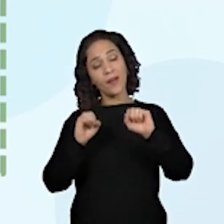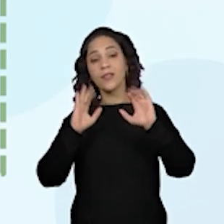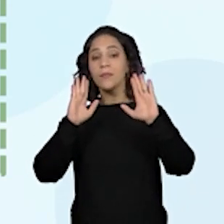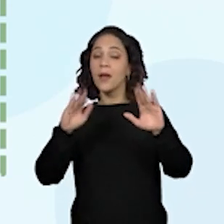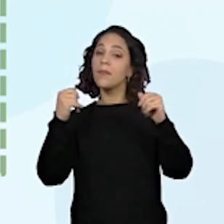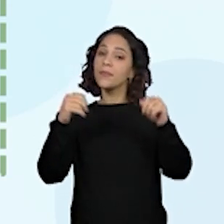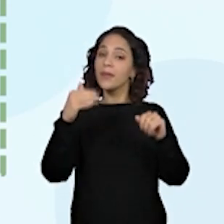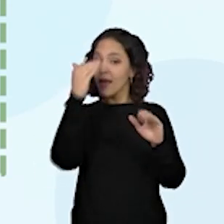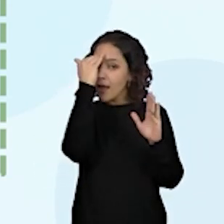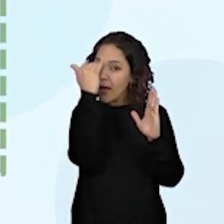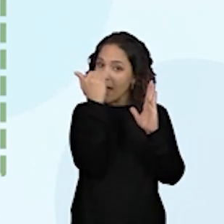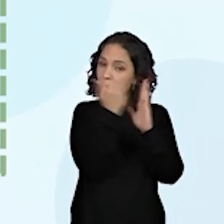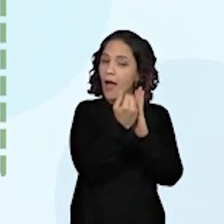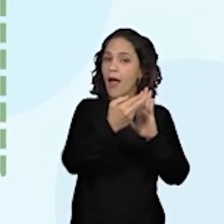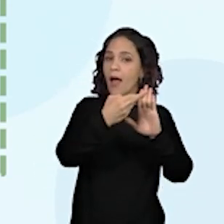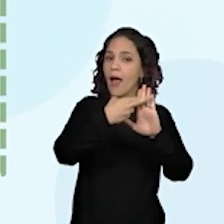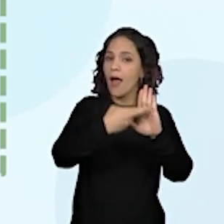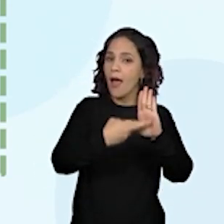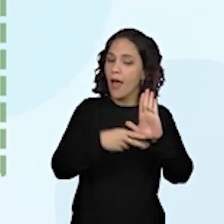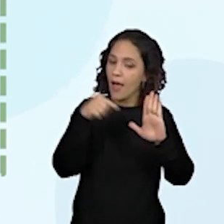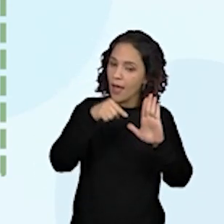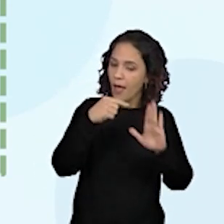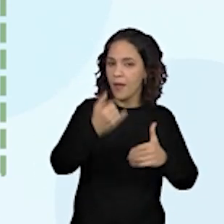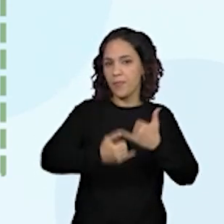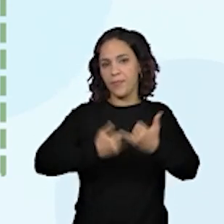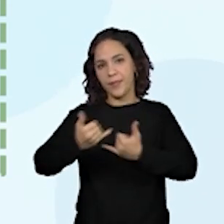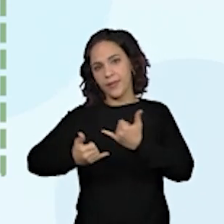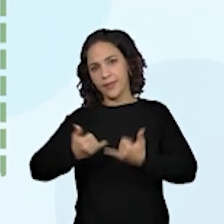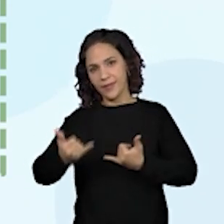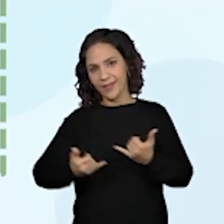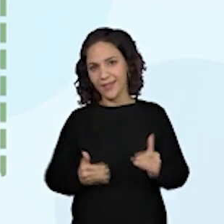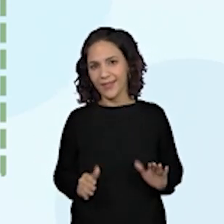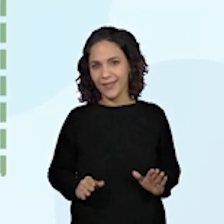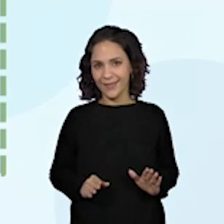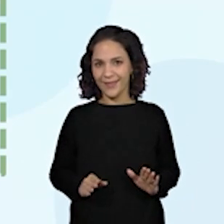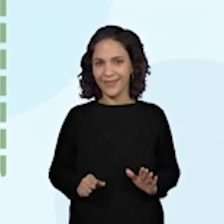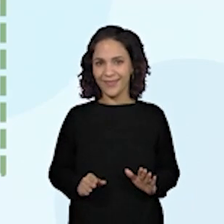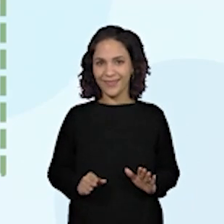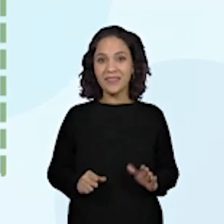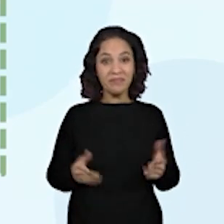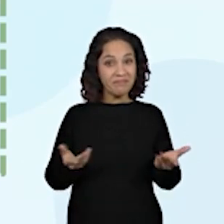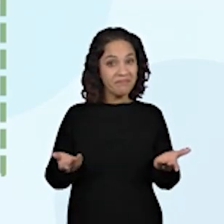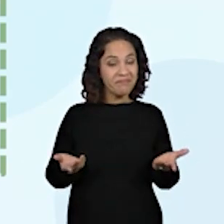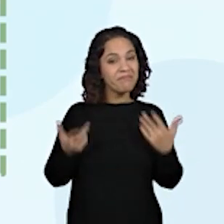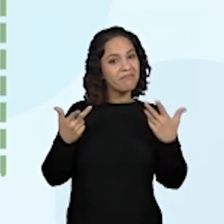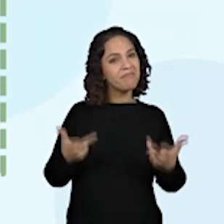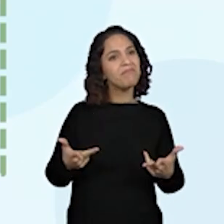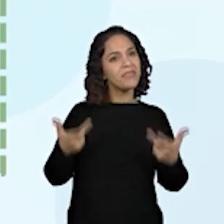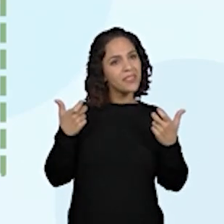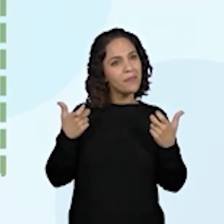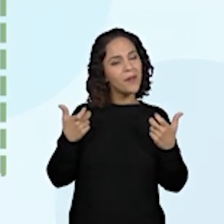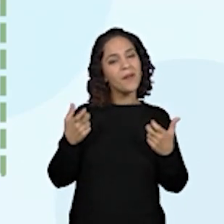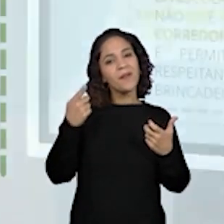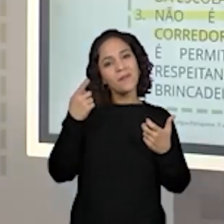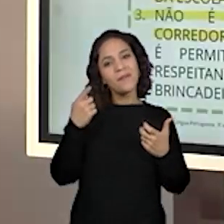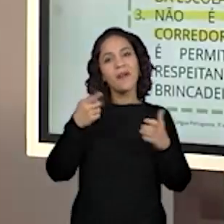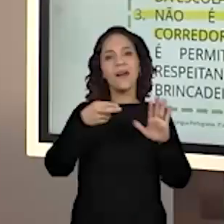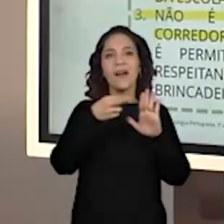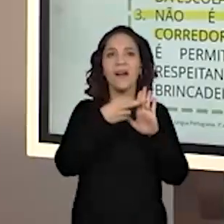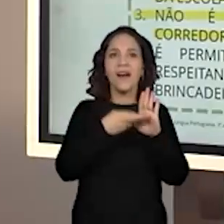respeitando as regras das brincadeiras. A gente percebe uma regra específica para o período